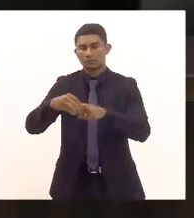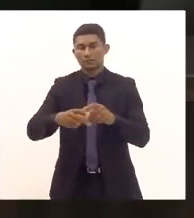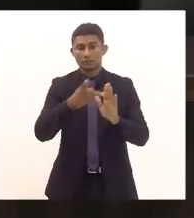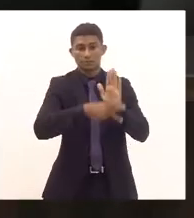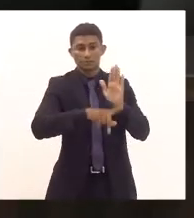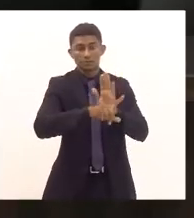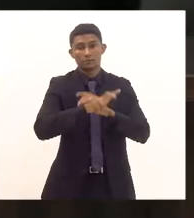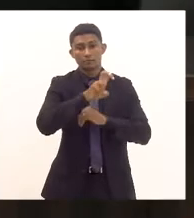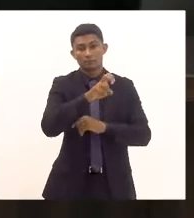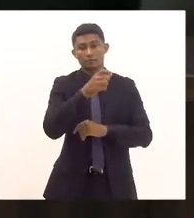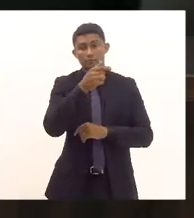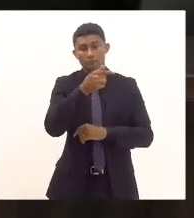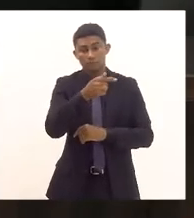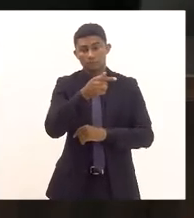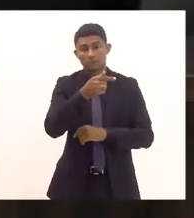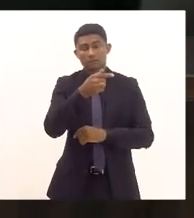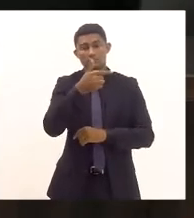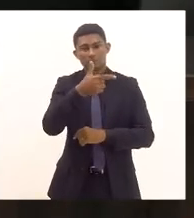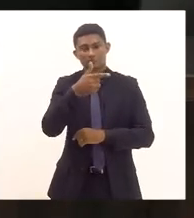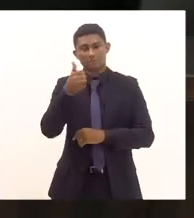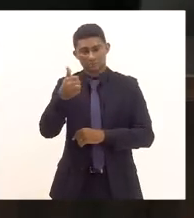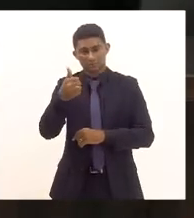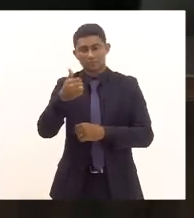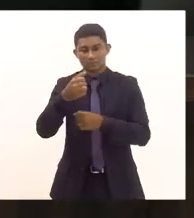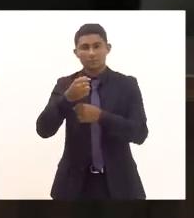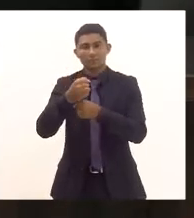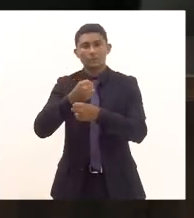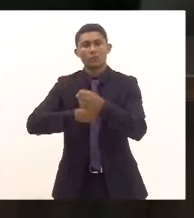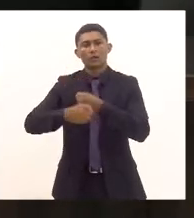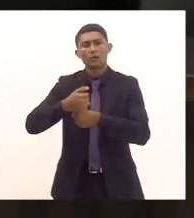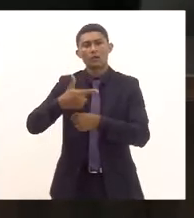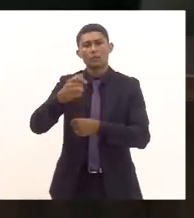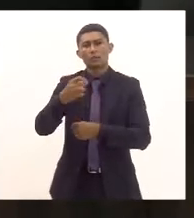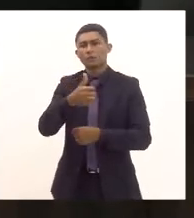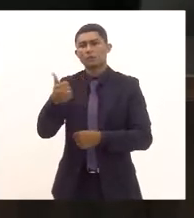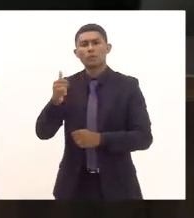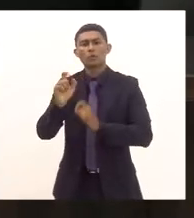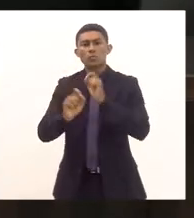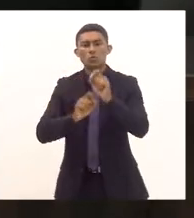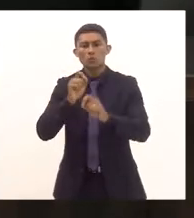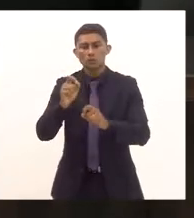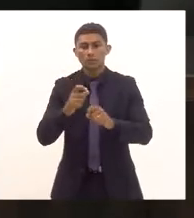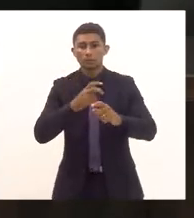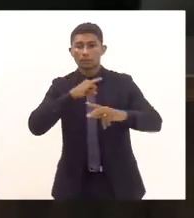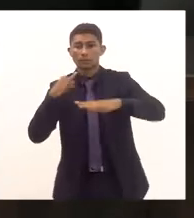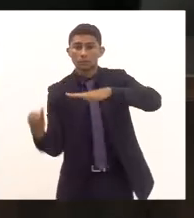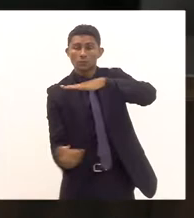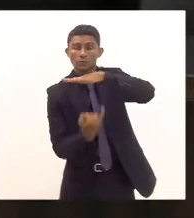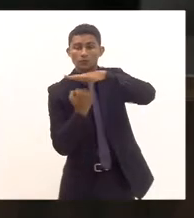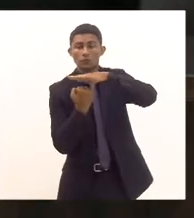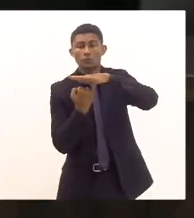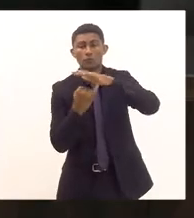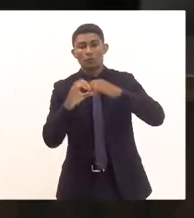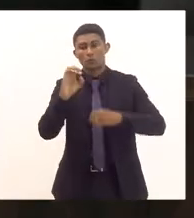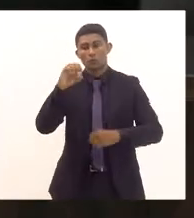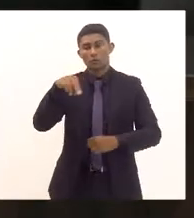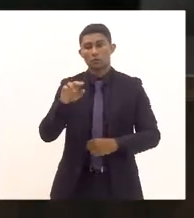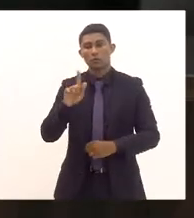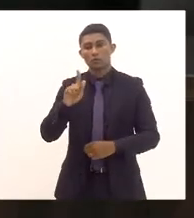527 18 e 21 de altura e deputado Márcio Pacheco considera de utilidade pública a instituição onde seta